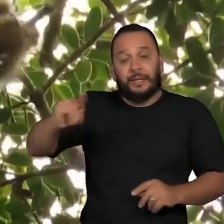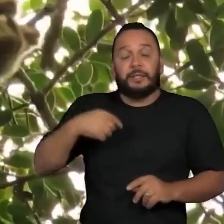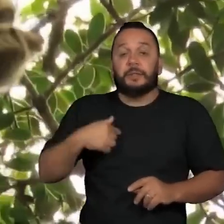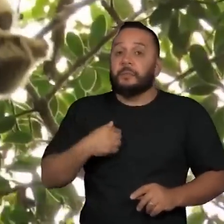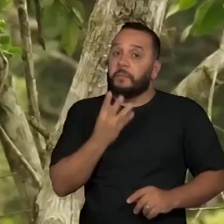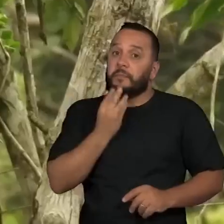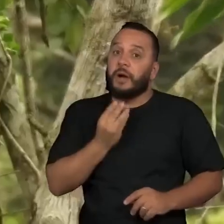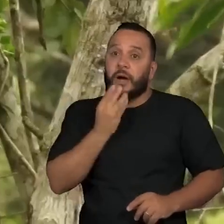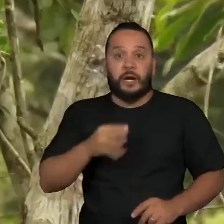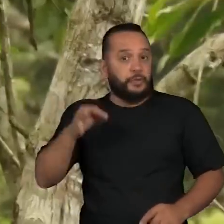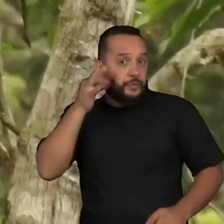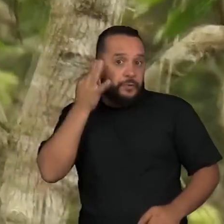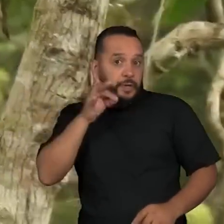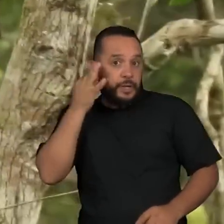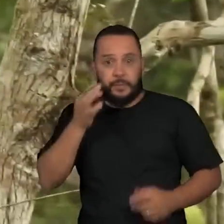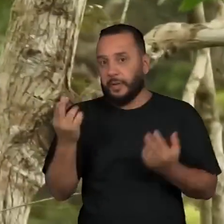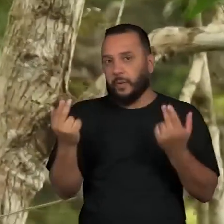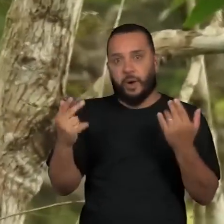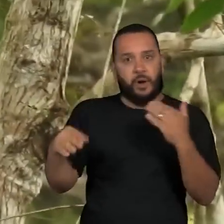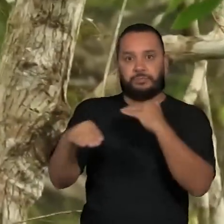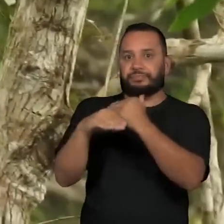iguais.